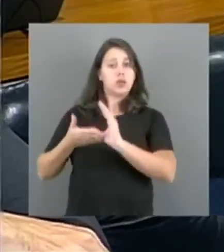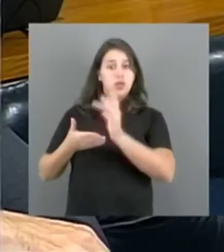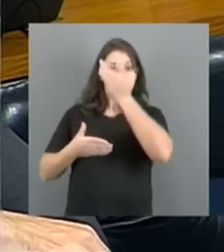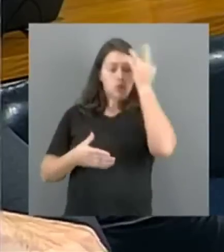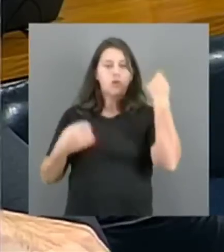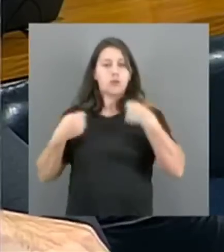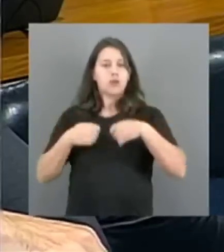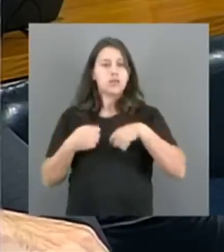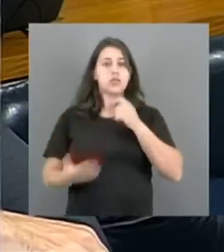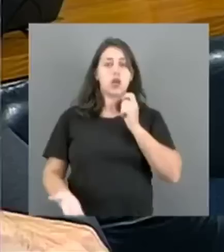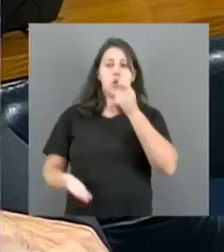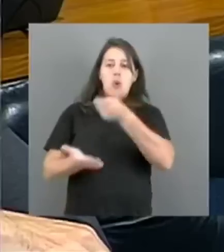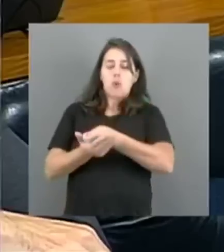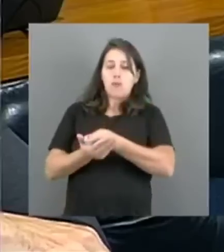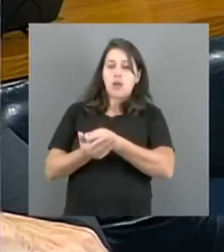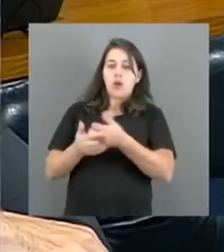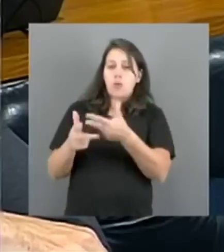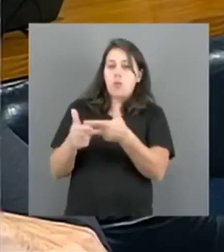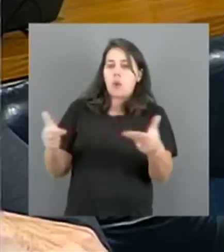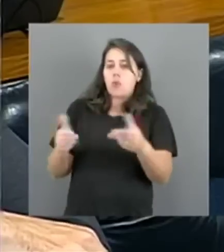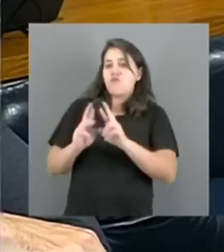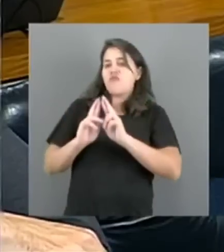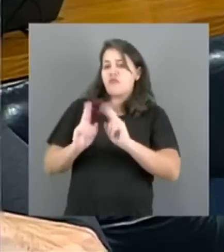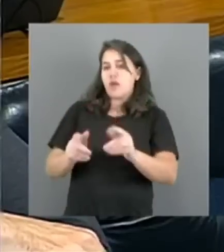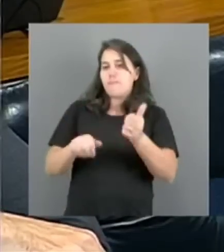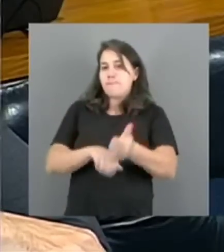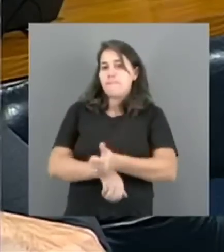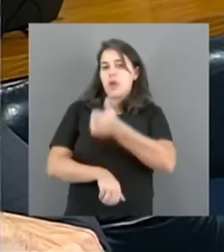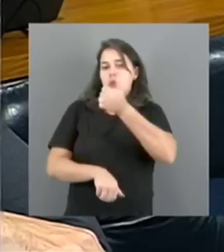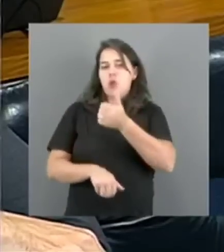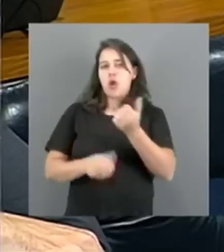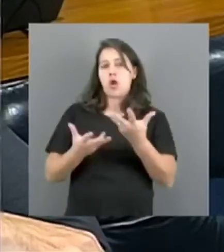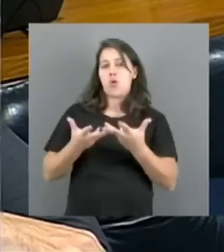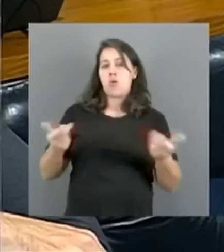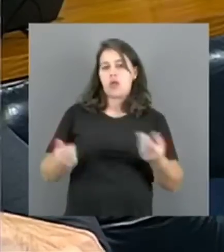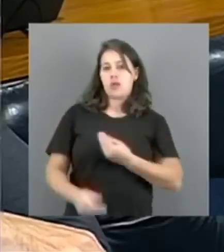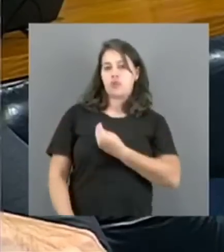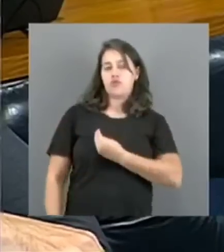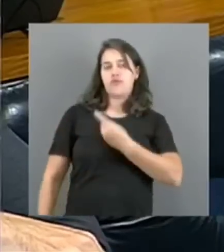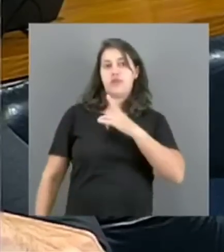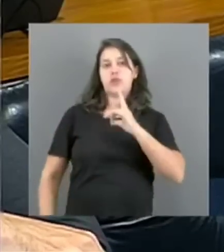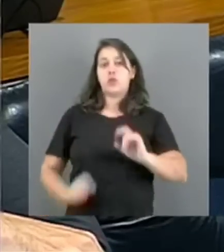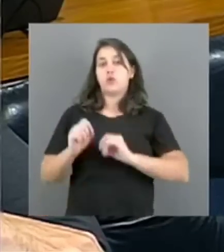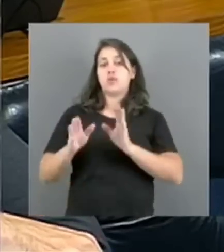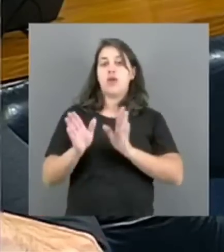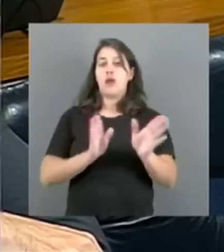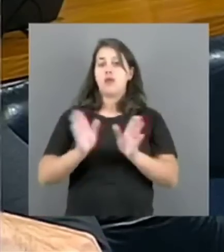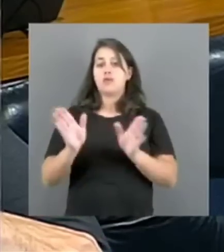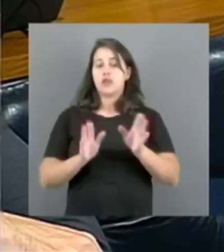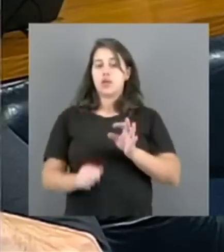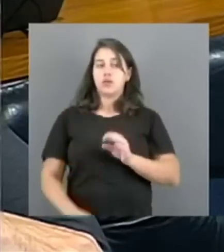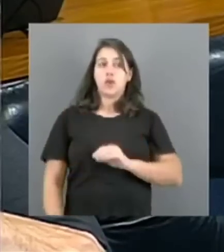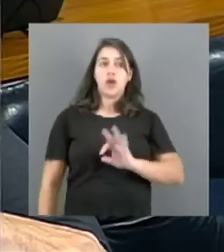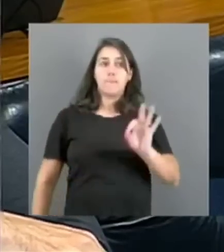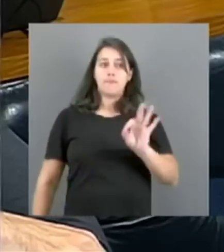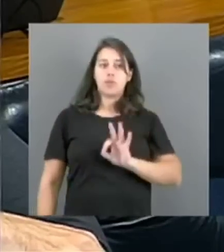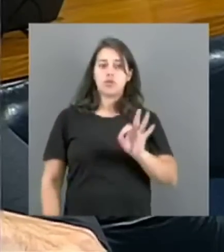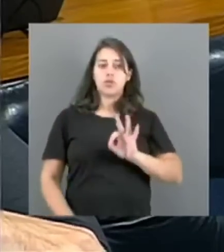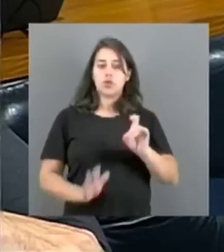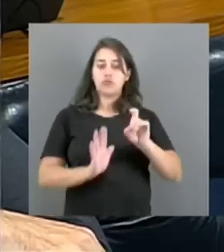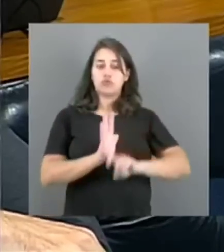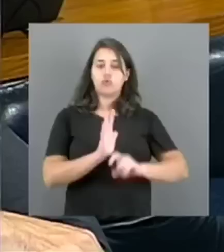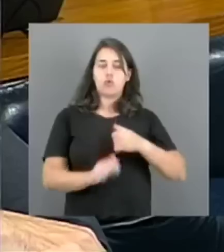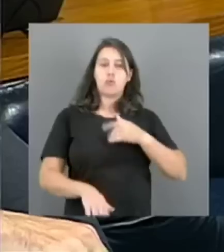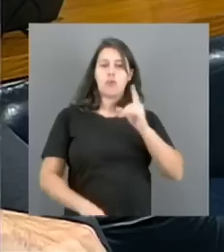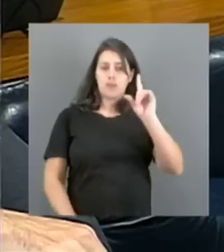equipamento diferenciado para melhorar sua qualidade de vida. E aí ele vai ter acesso aqui os juros mais baratos no mercado, que a gente vai sempre lutar